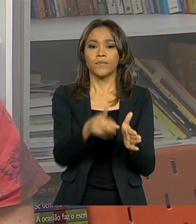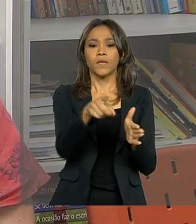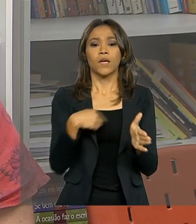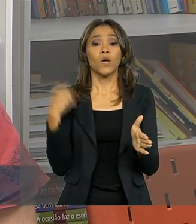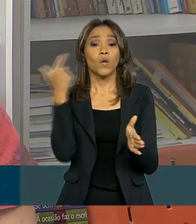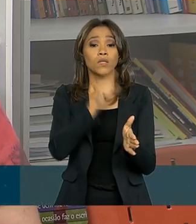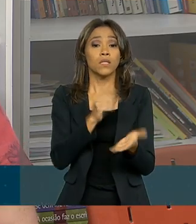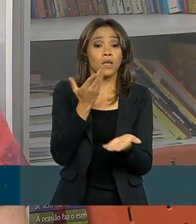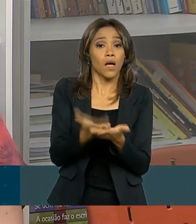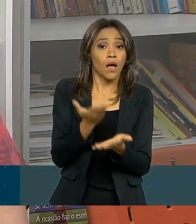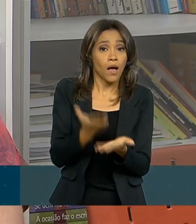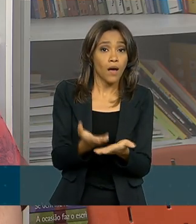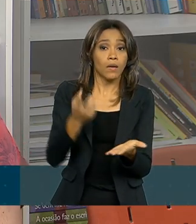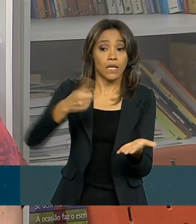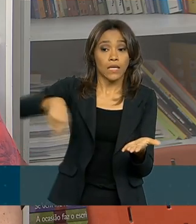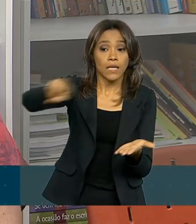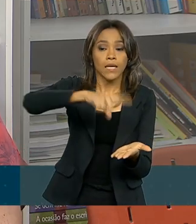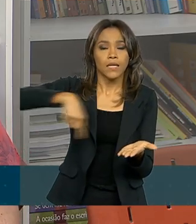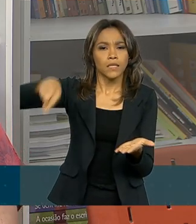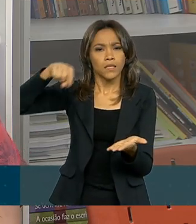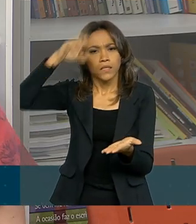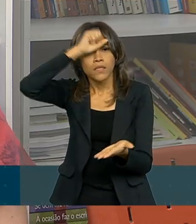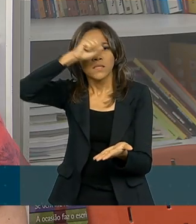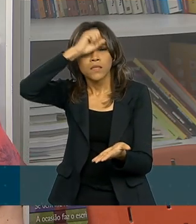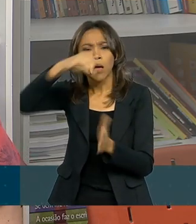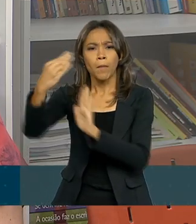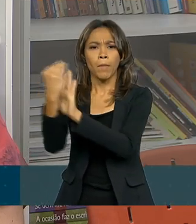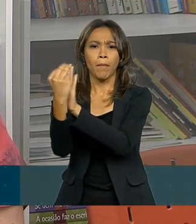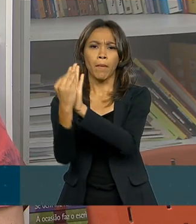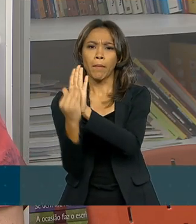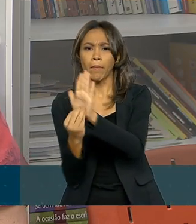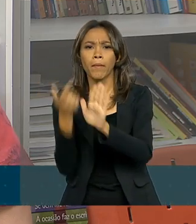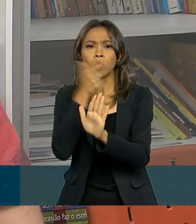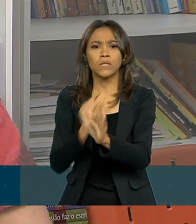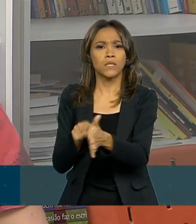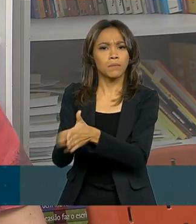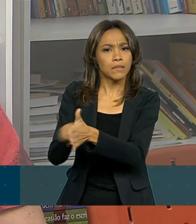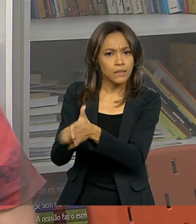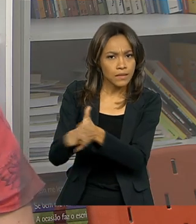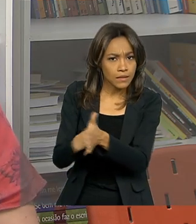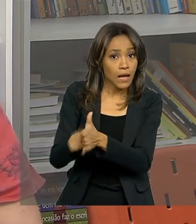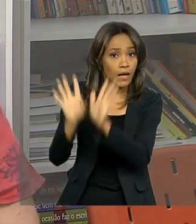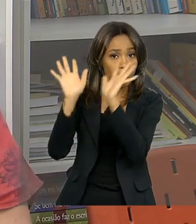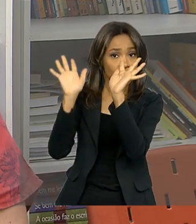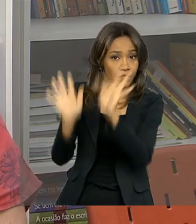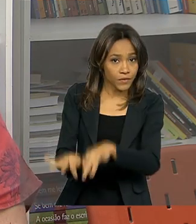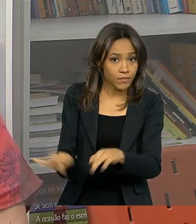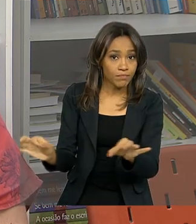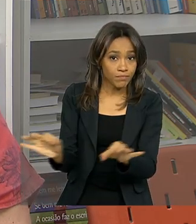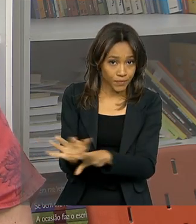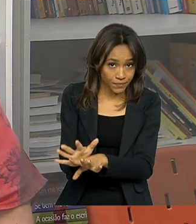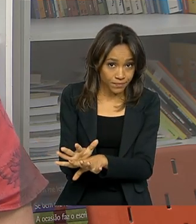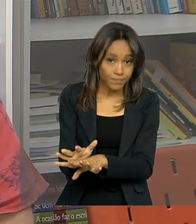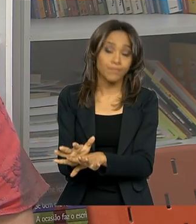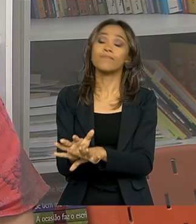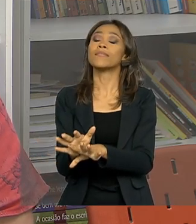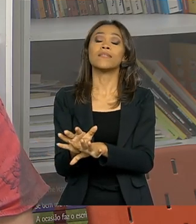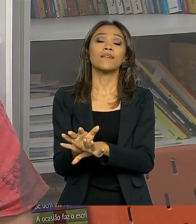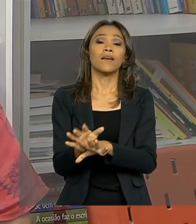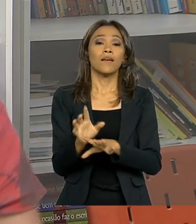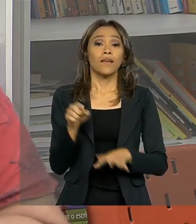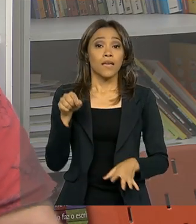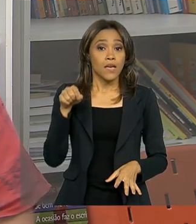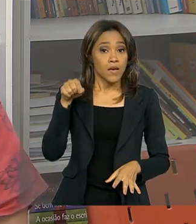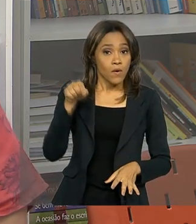uma aula só que eles trabalhem o conteúdo, consigam fazer as pesquisas e encerrar naquele dia a atividade. E